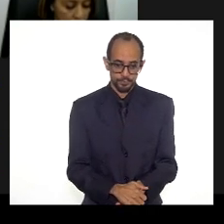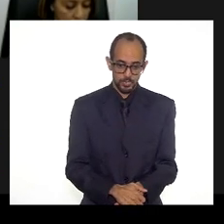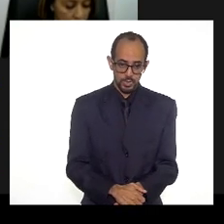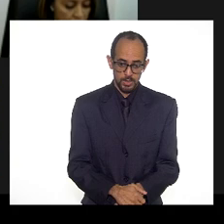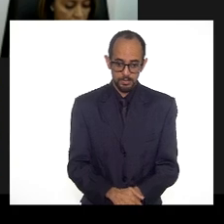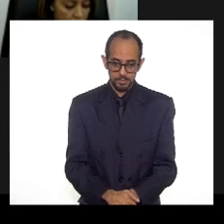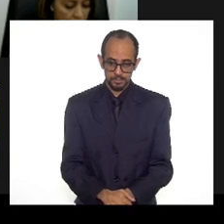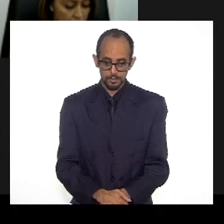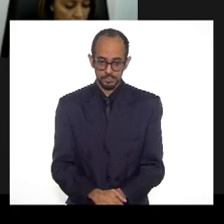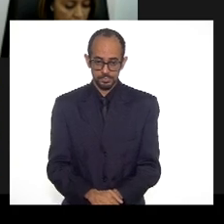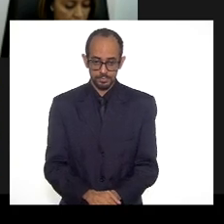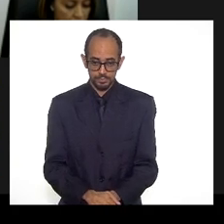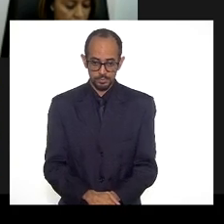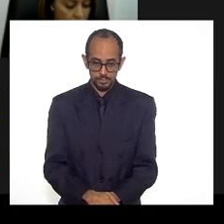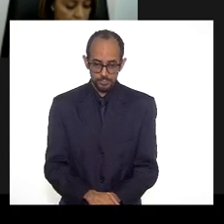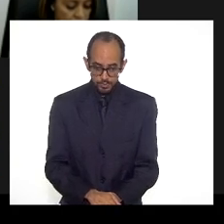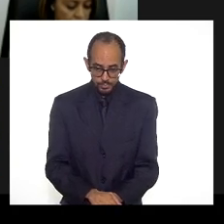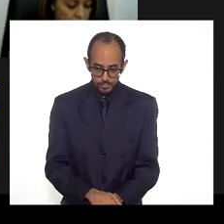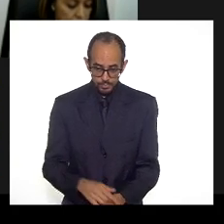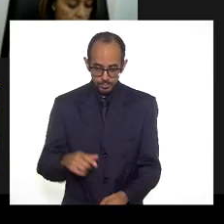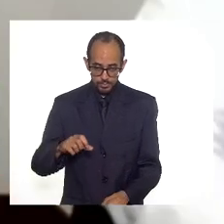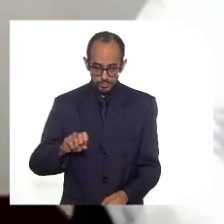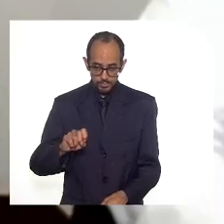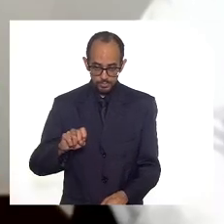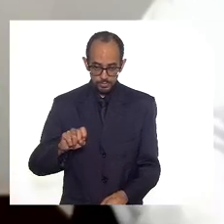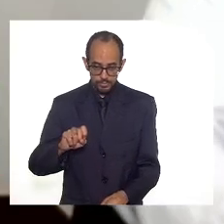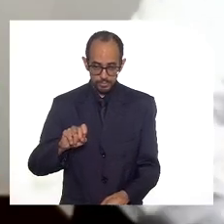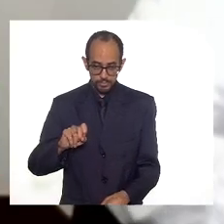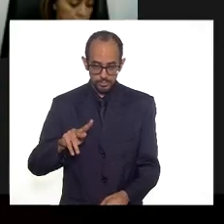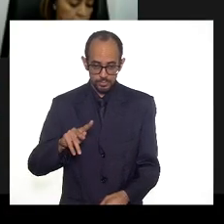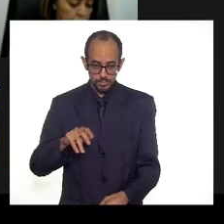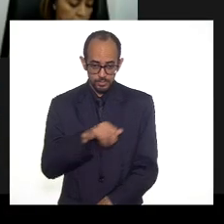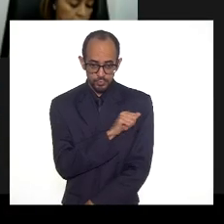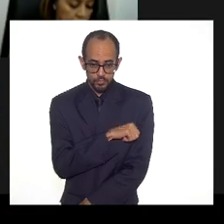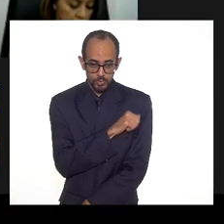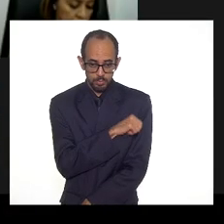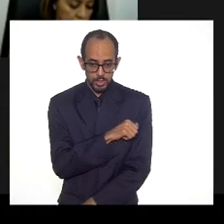Ok. Vamos, enfermeira, por favor.